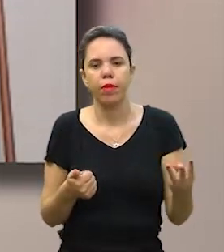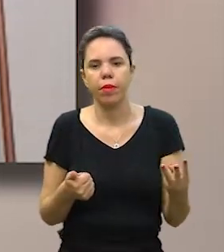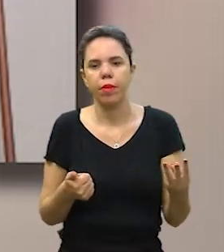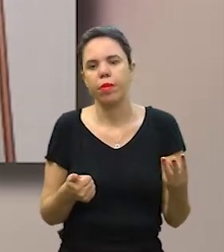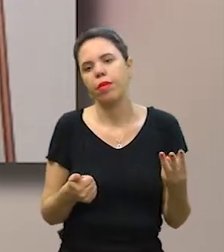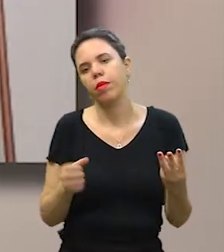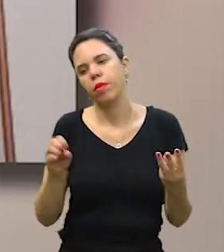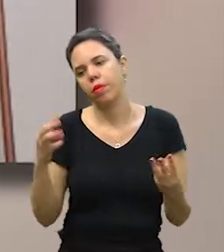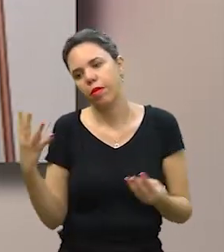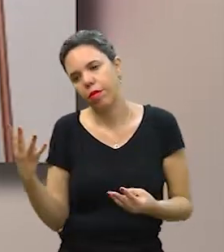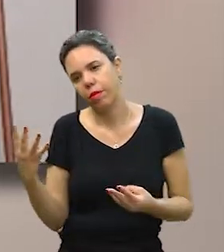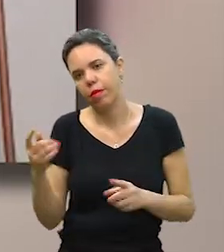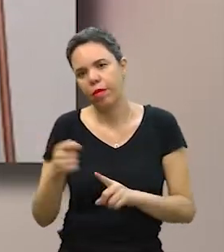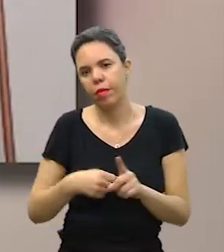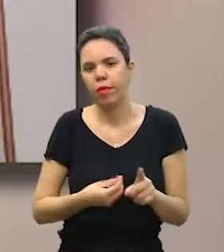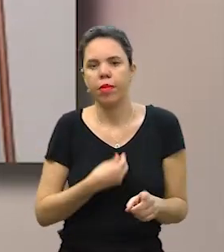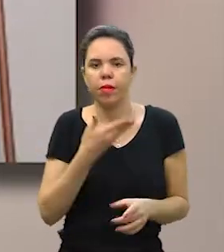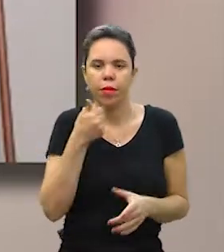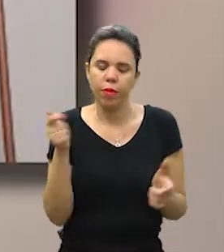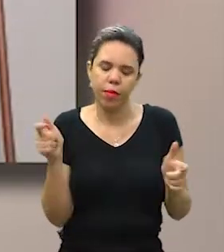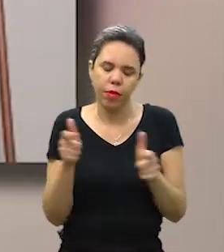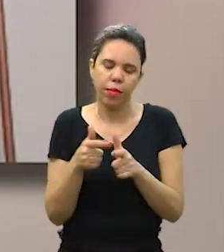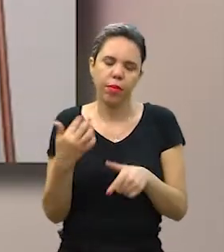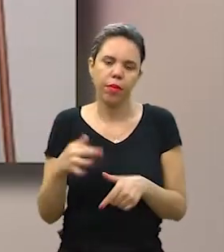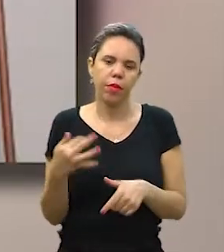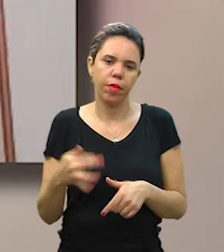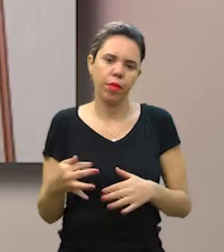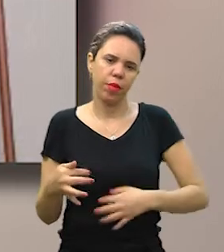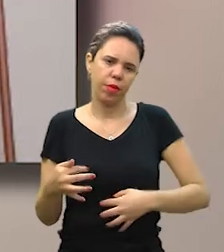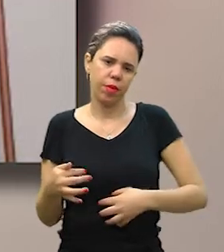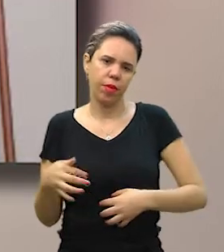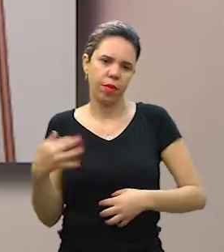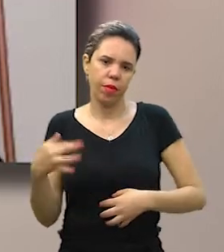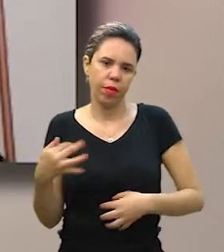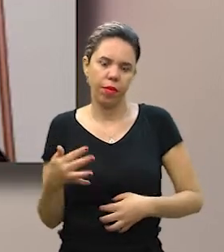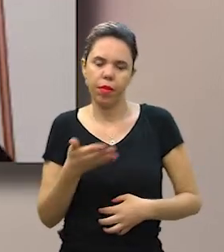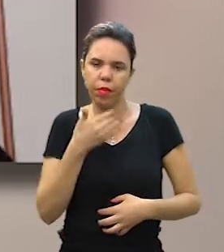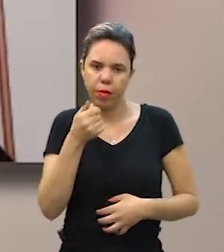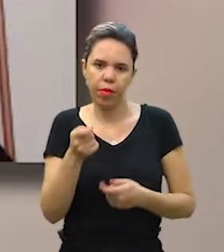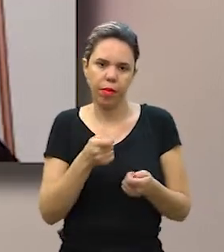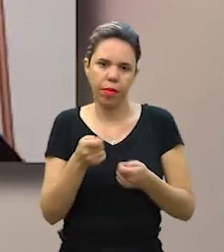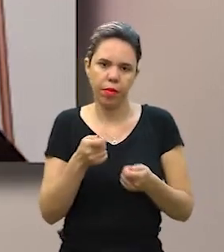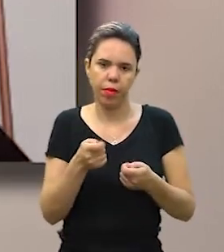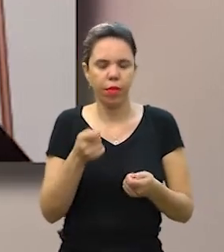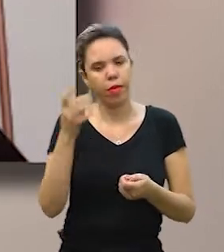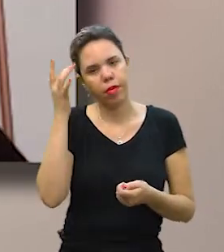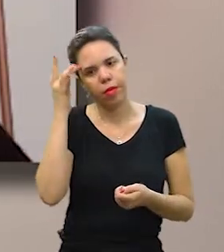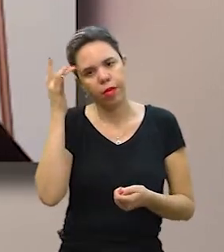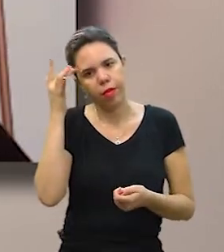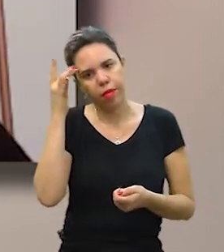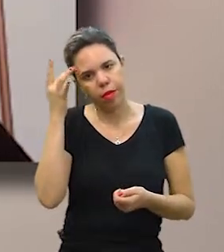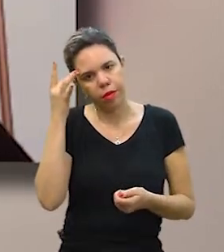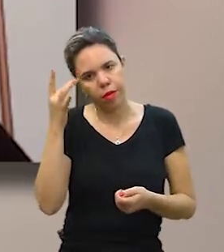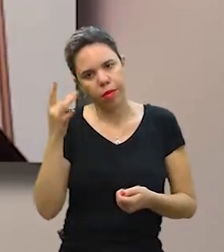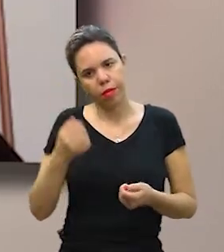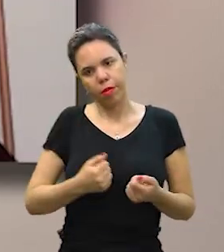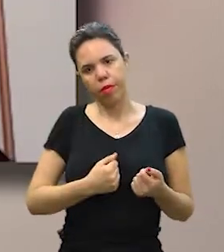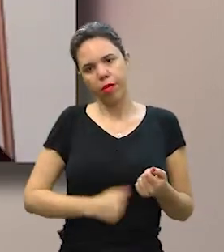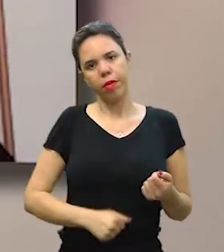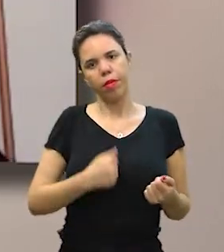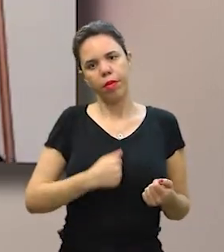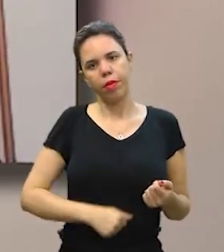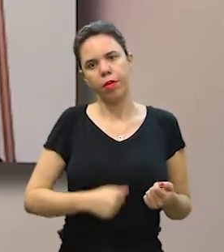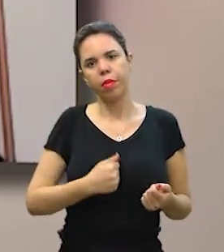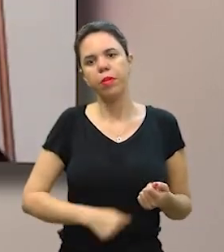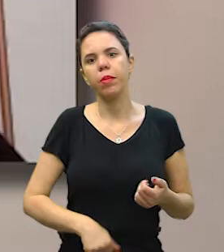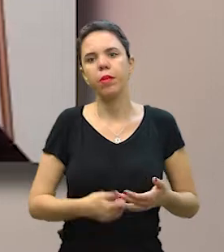e quarto mês de vida do bebê, onde nós vamos ter uma melhora da maturidade desse intestino do